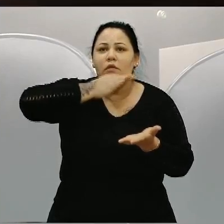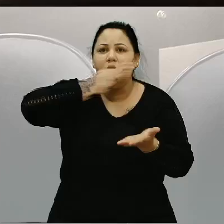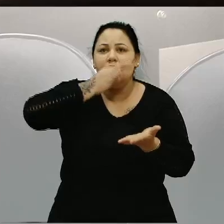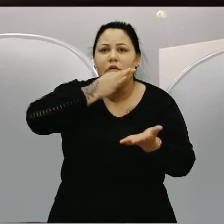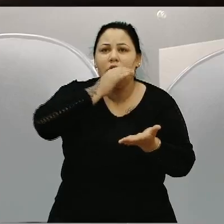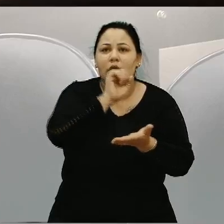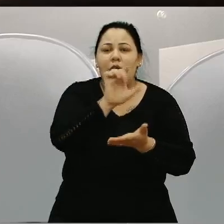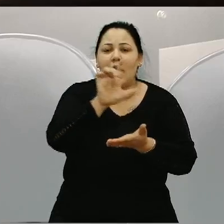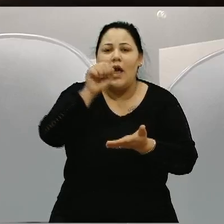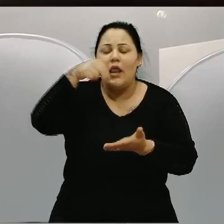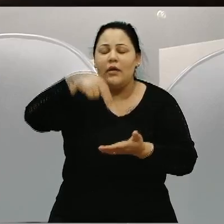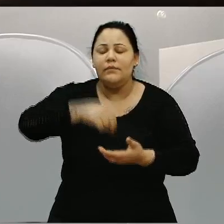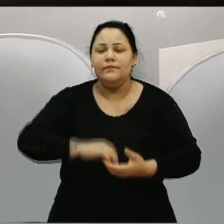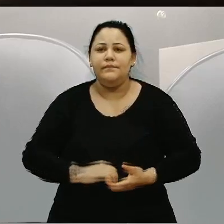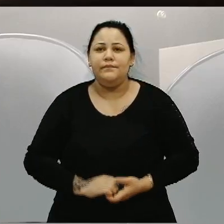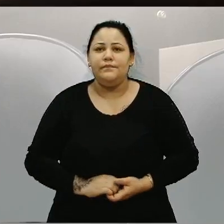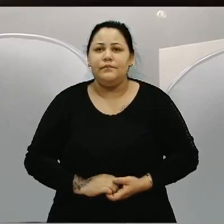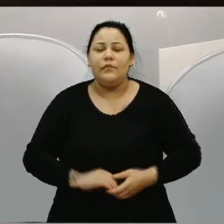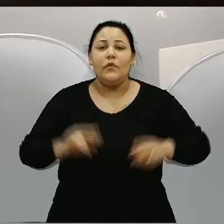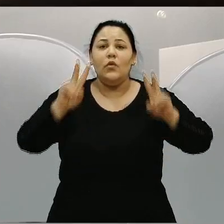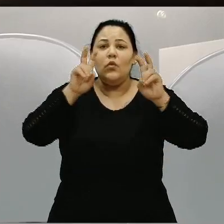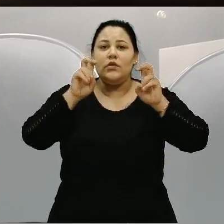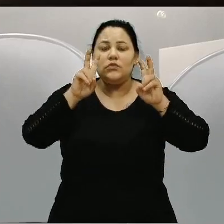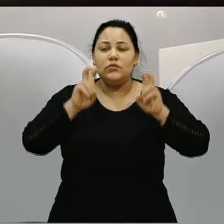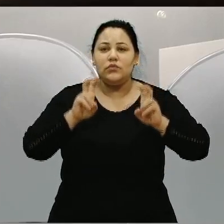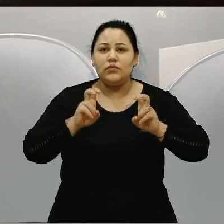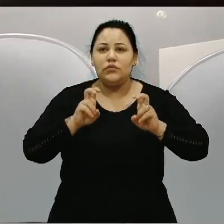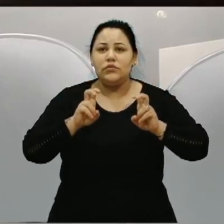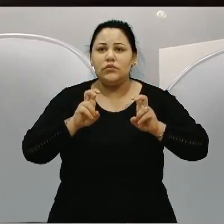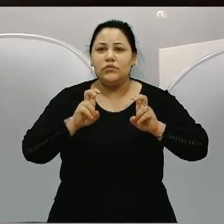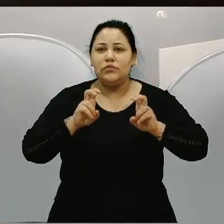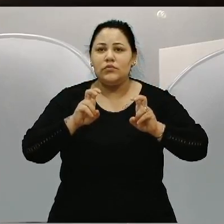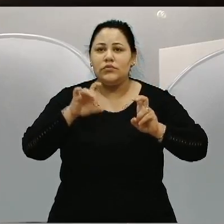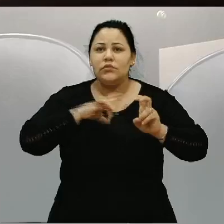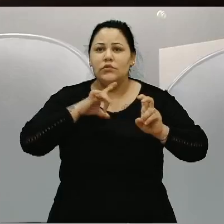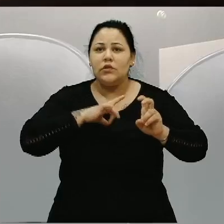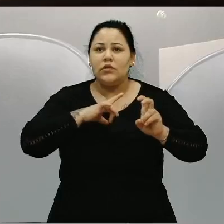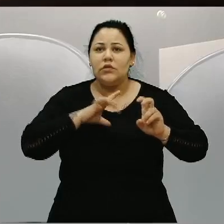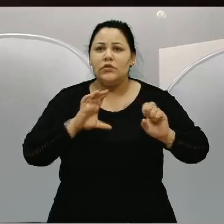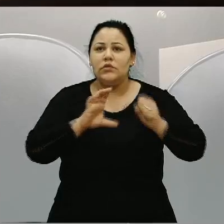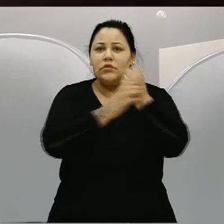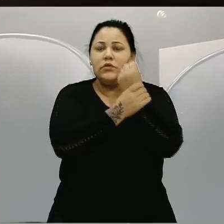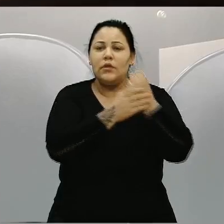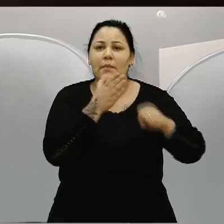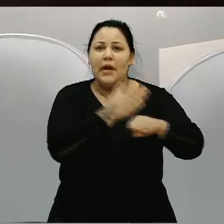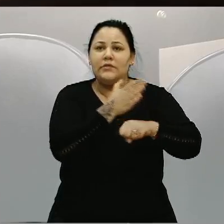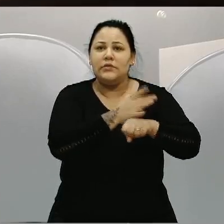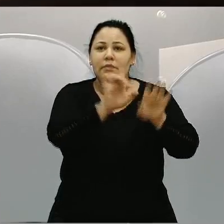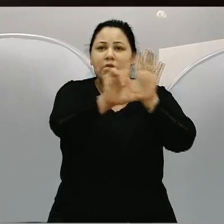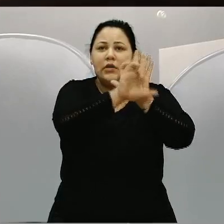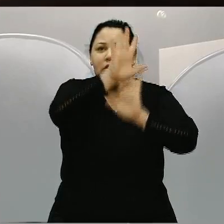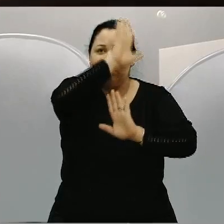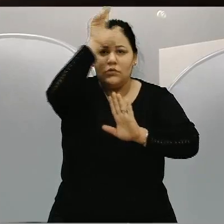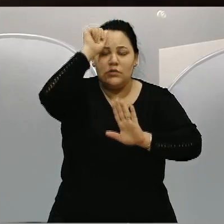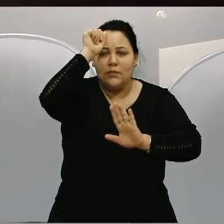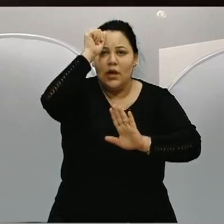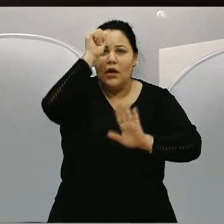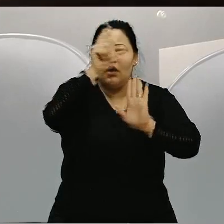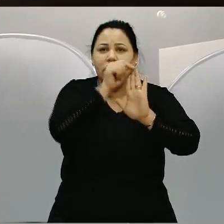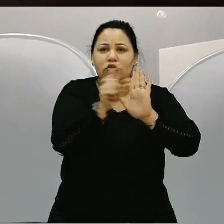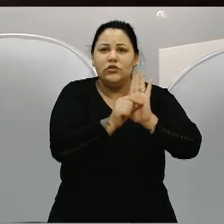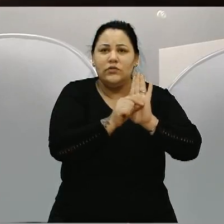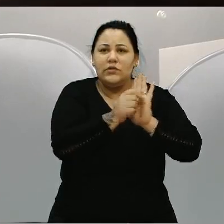Ruschel. A matéria encontra-se previsão na Lei Orgânica Municipal, artigo 62,